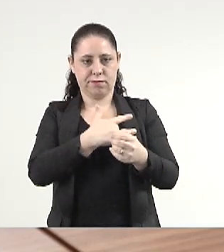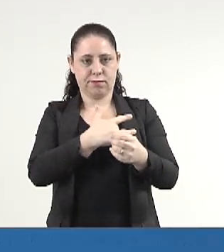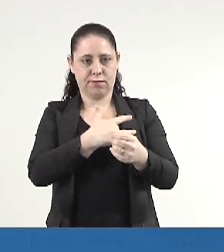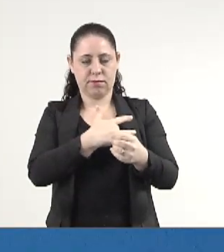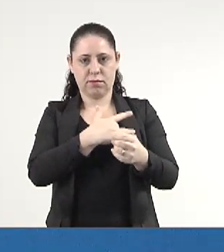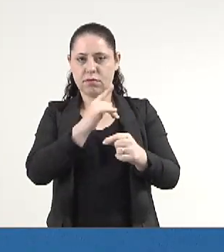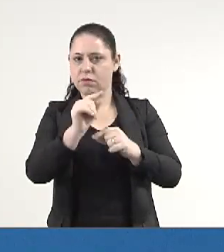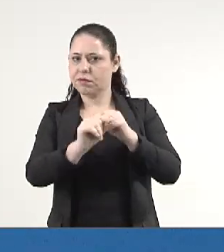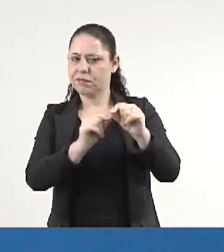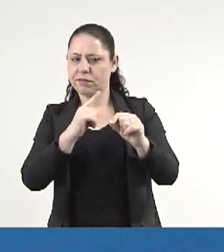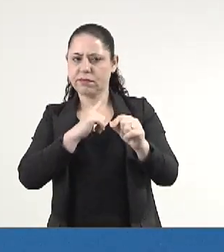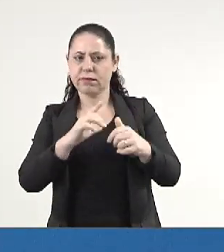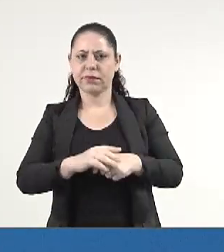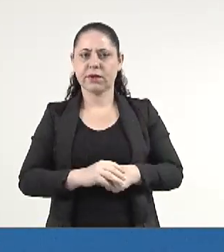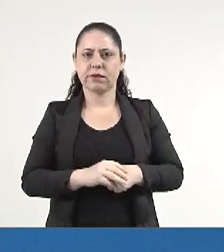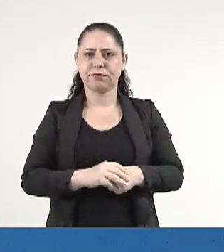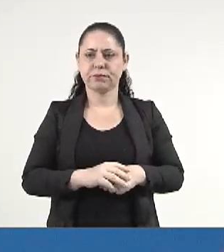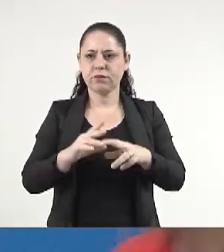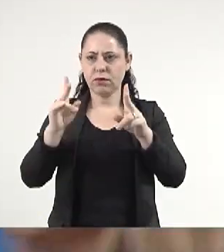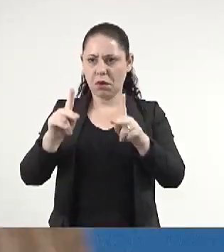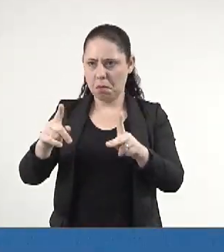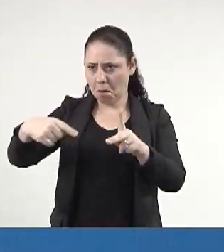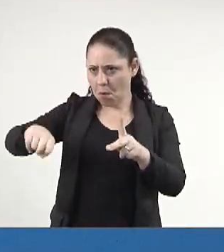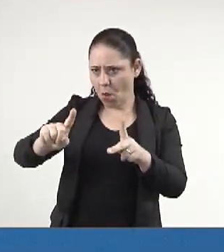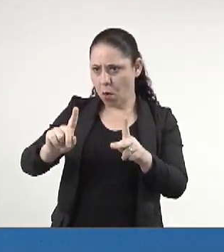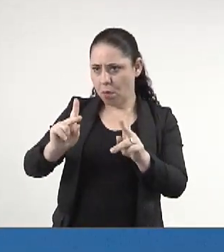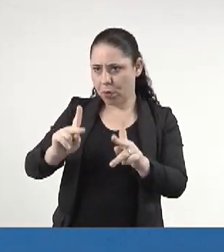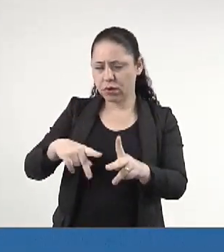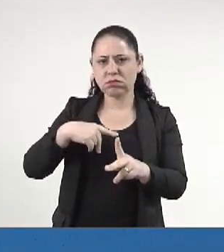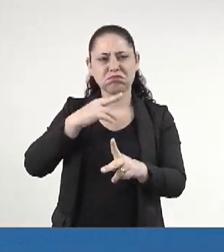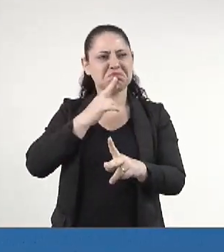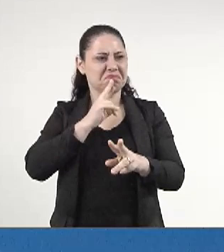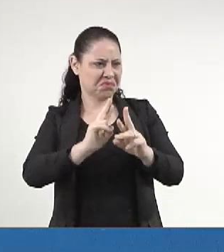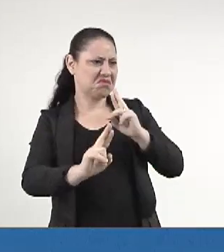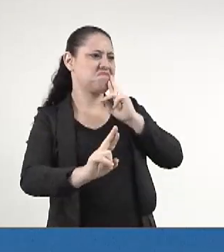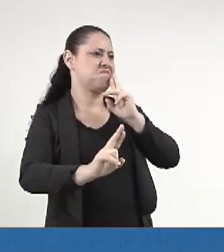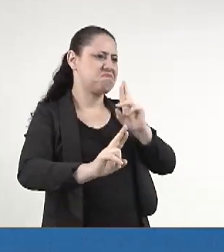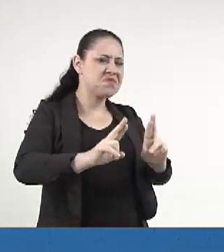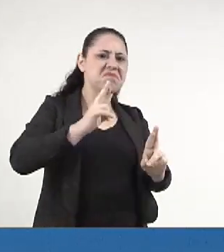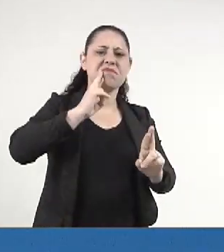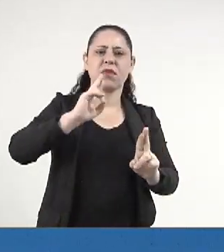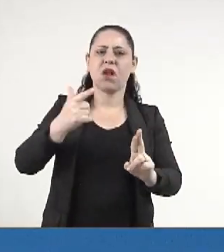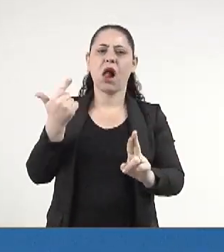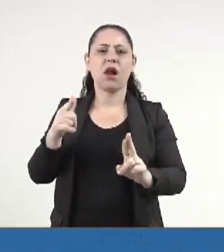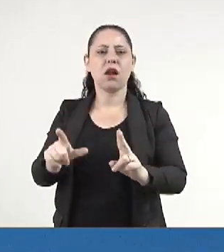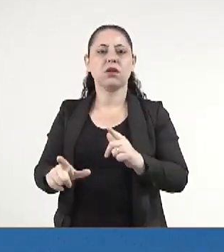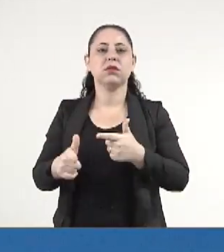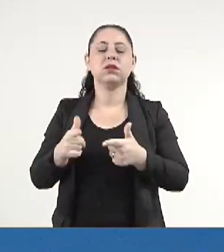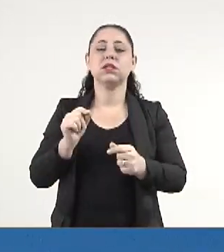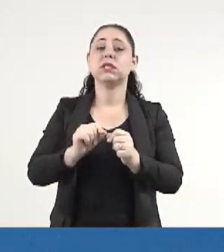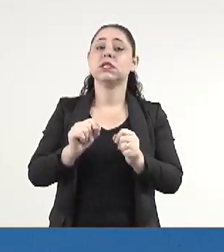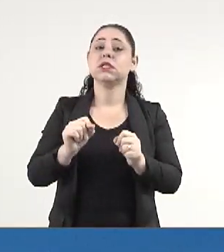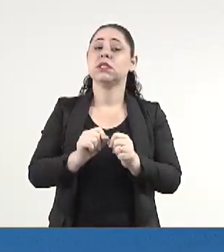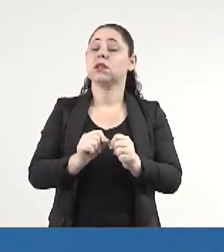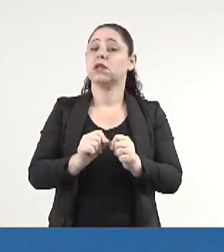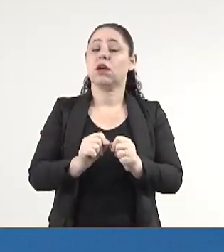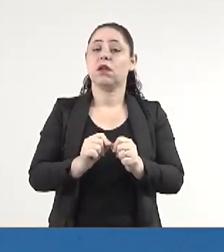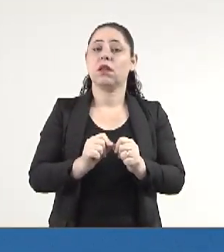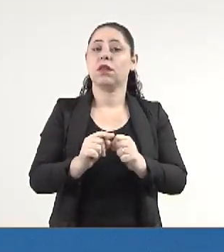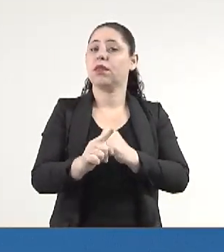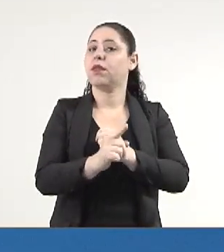uma vez que a população daquela cidade reclama rotineiramente que os serviços em